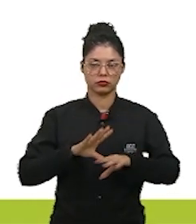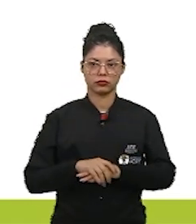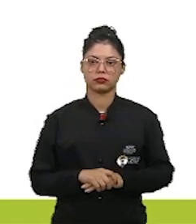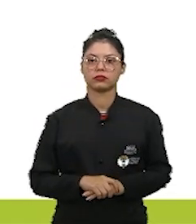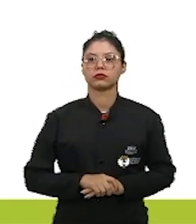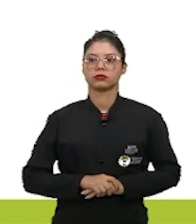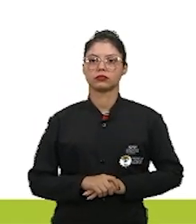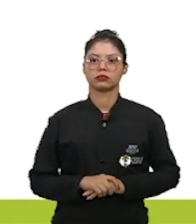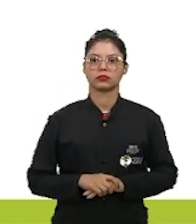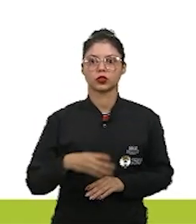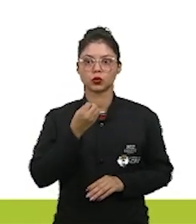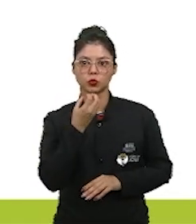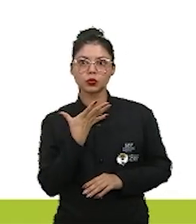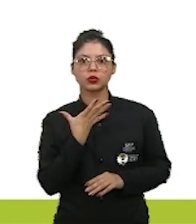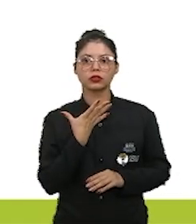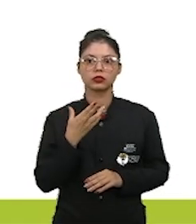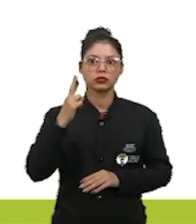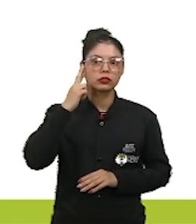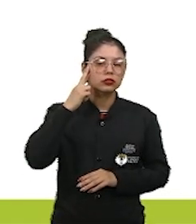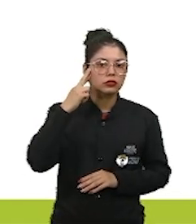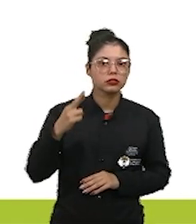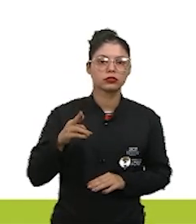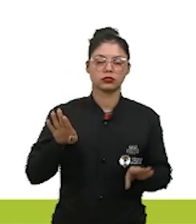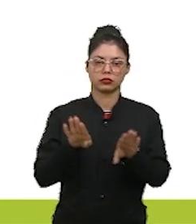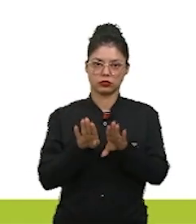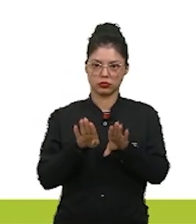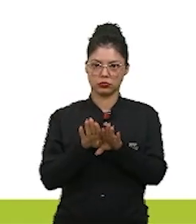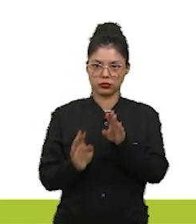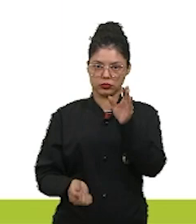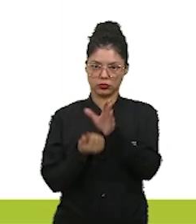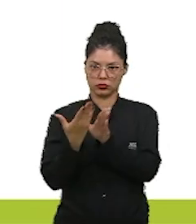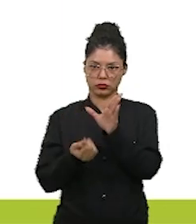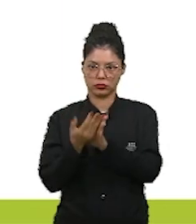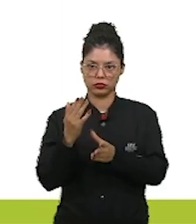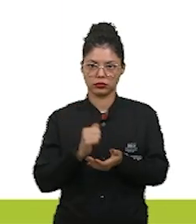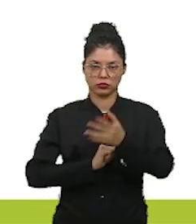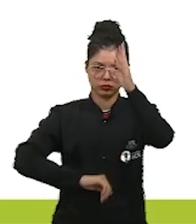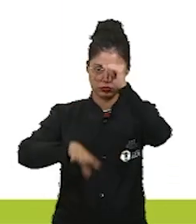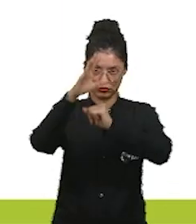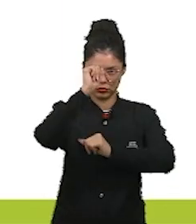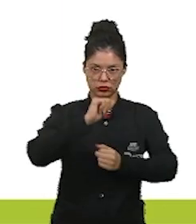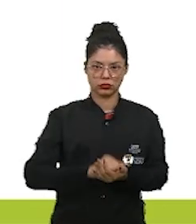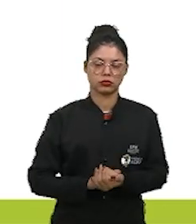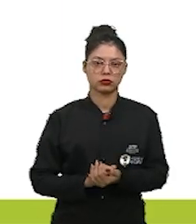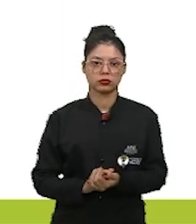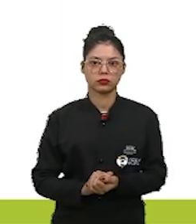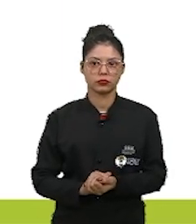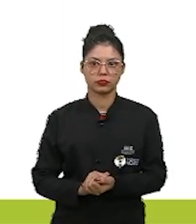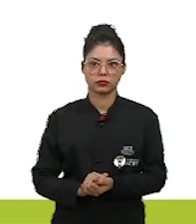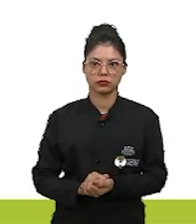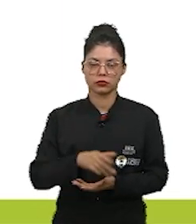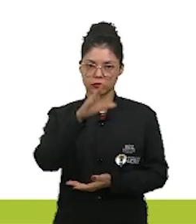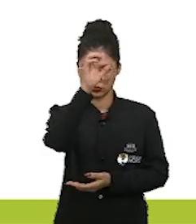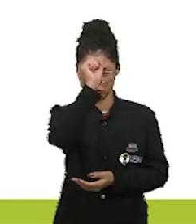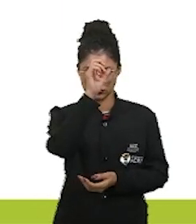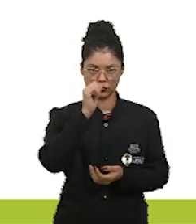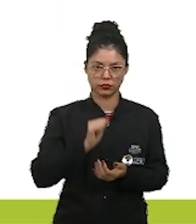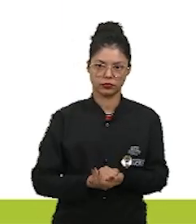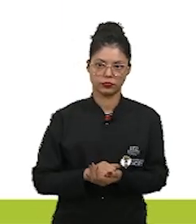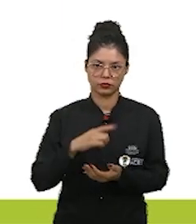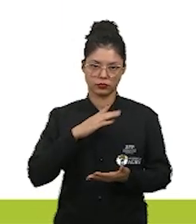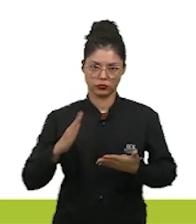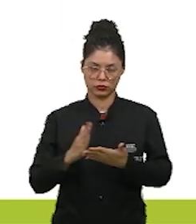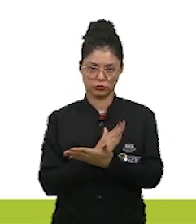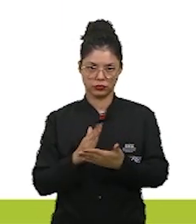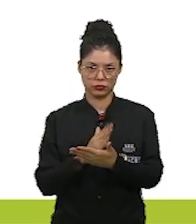seguinte: o bom uso da razão gera conhecimento. O conhecimento tem que ser de